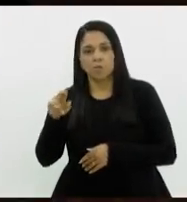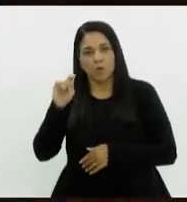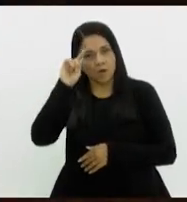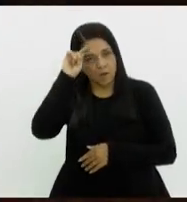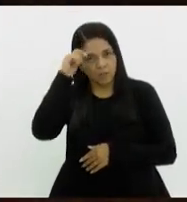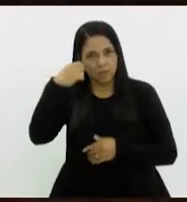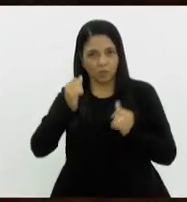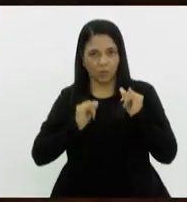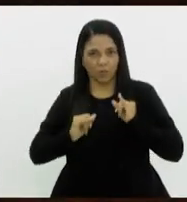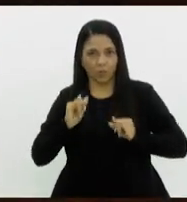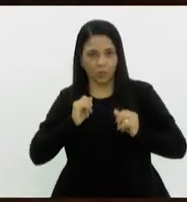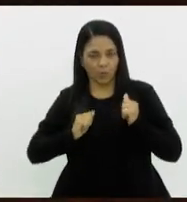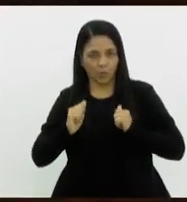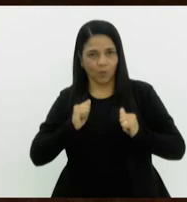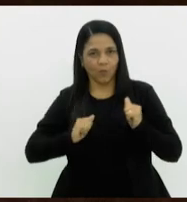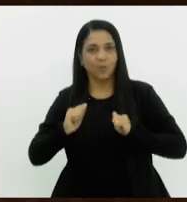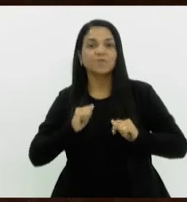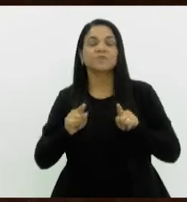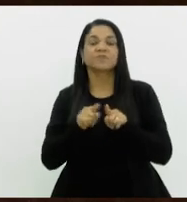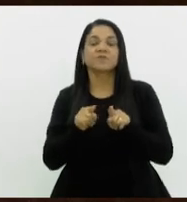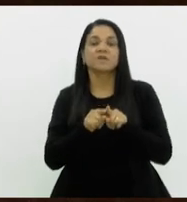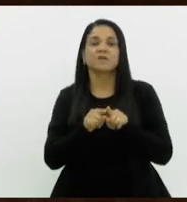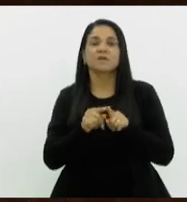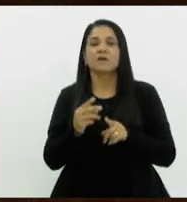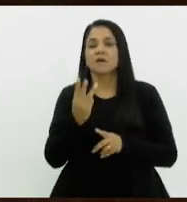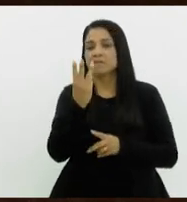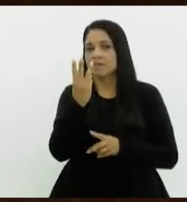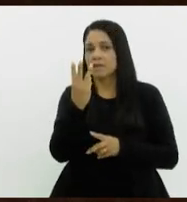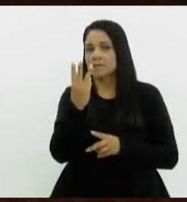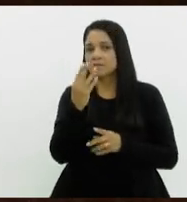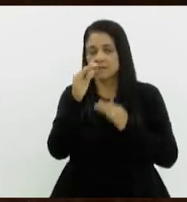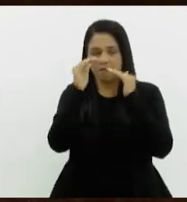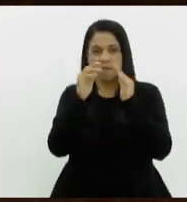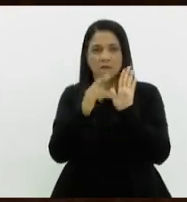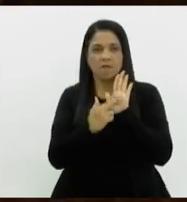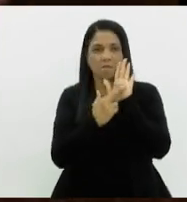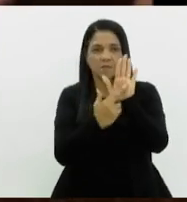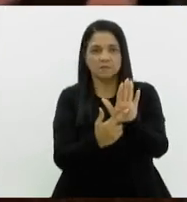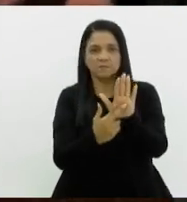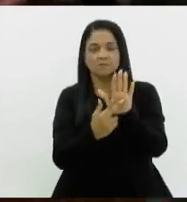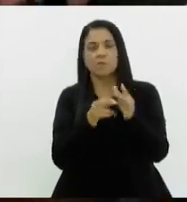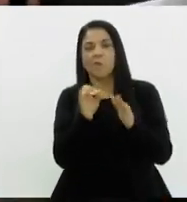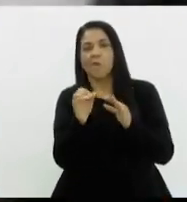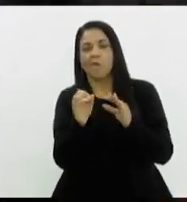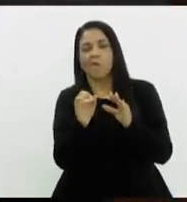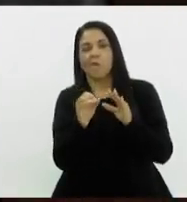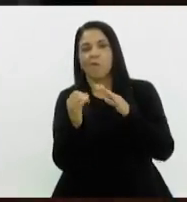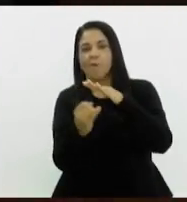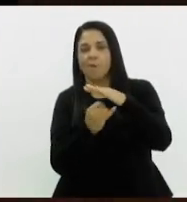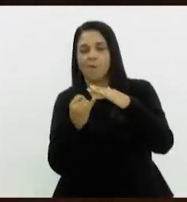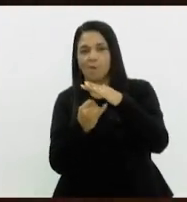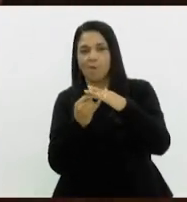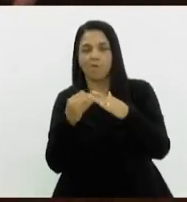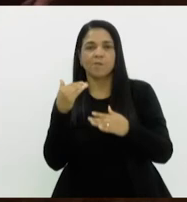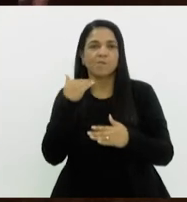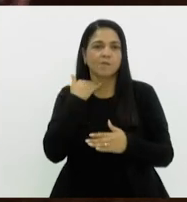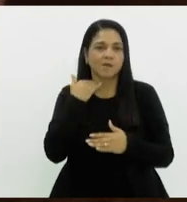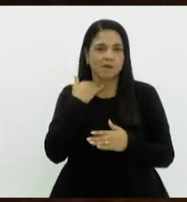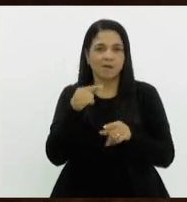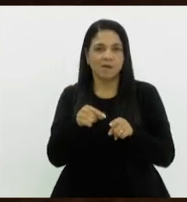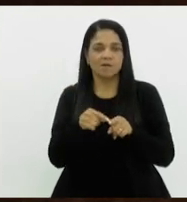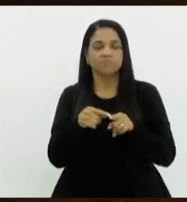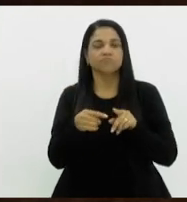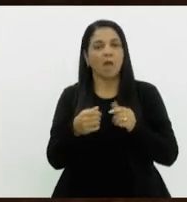três representantes das organizações bancárias que também nos apoiaram na construção